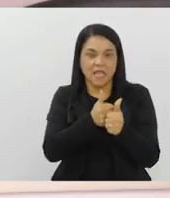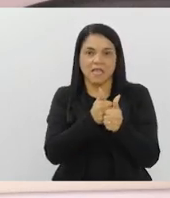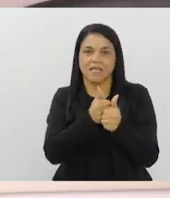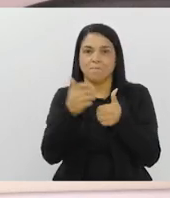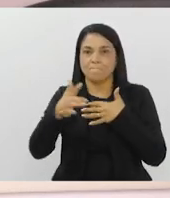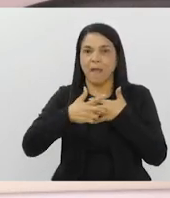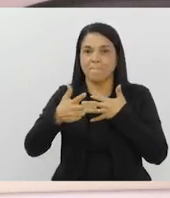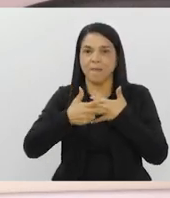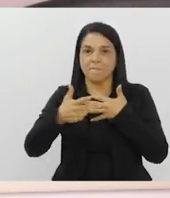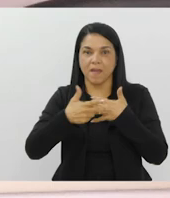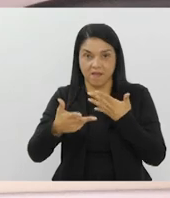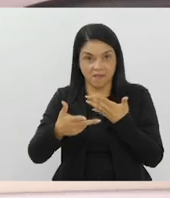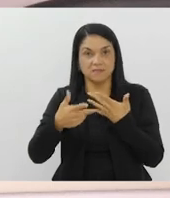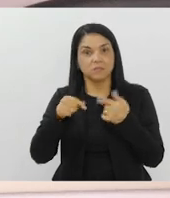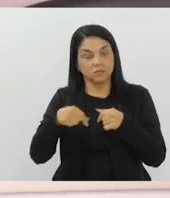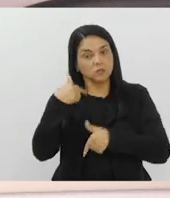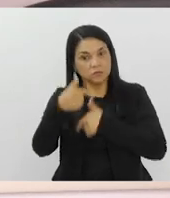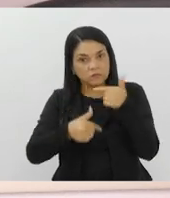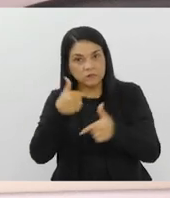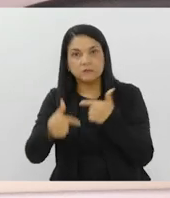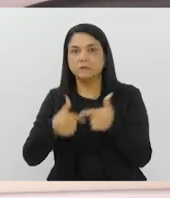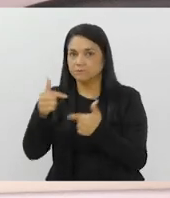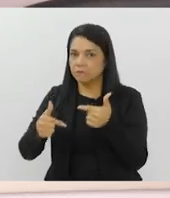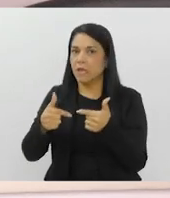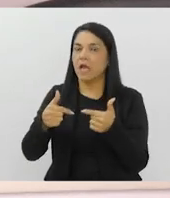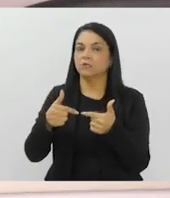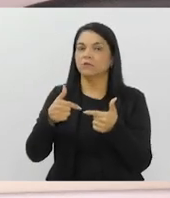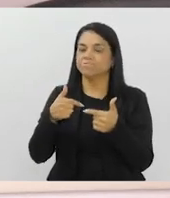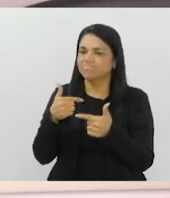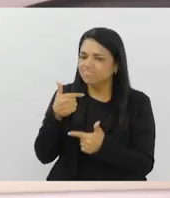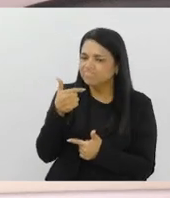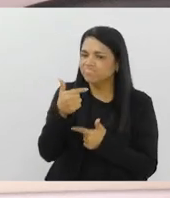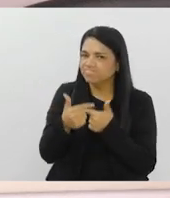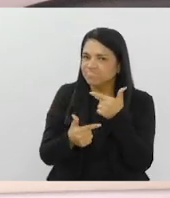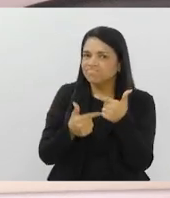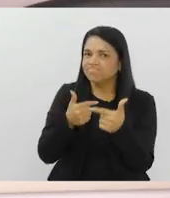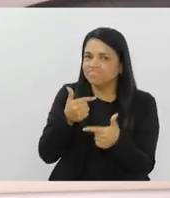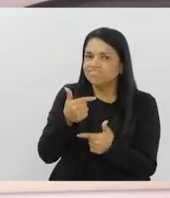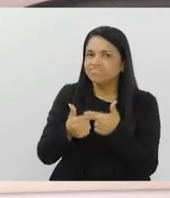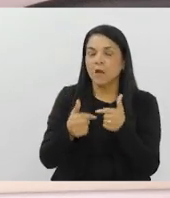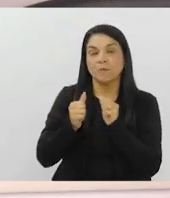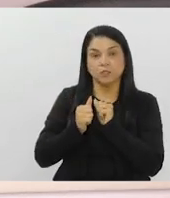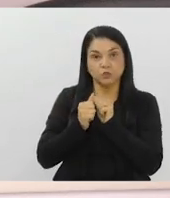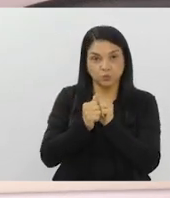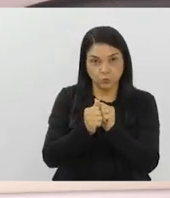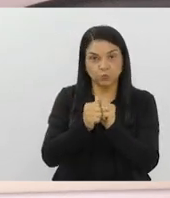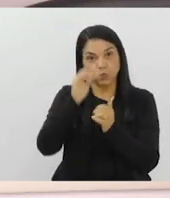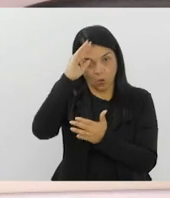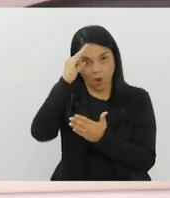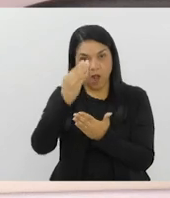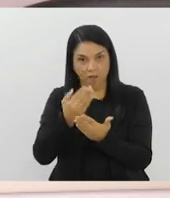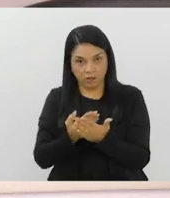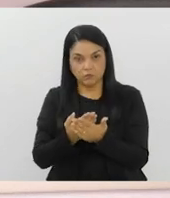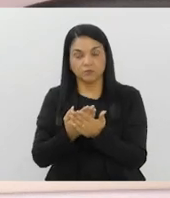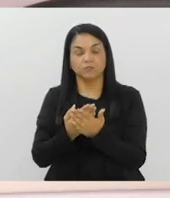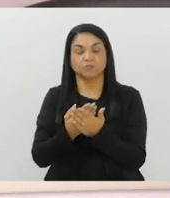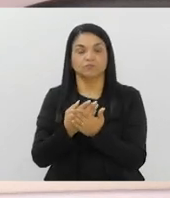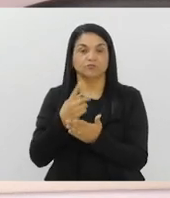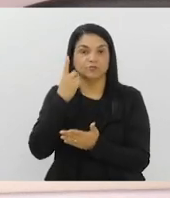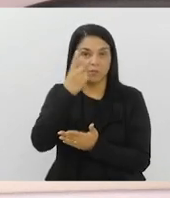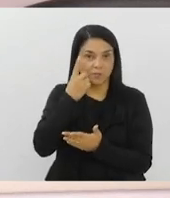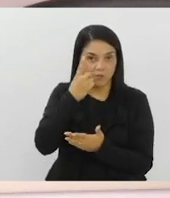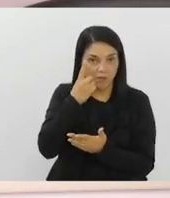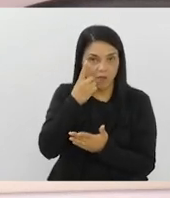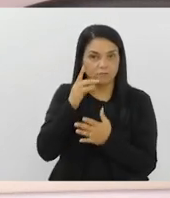contrapor tudo isso. E o nosso trabalho é muito de formiguinha, mas a gente acredita que, junto, e principalmente junto com os nossos parlamentares, a gente